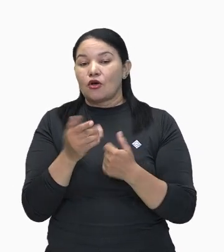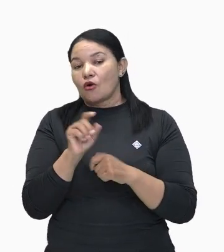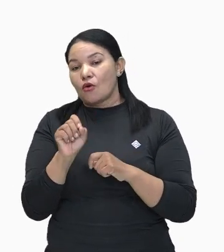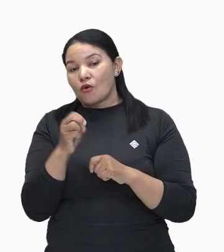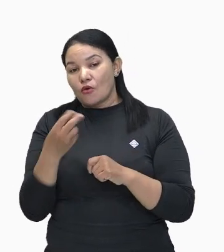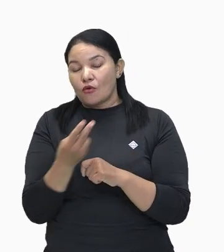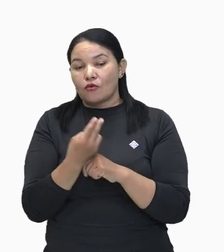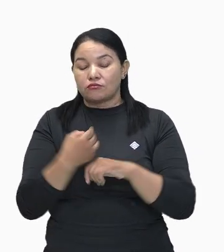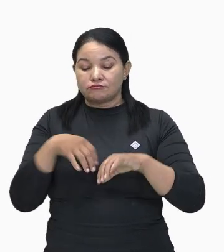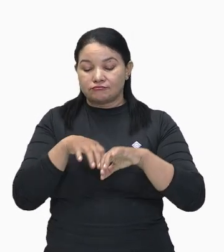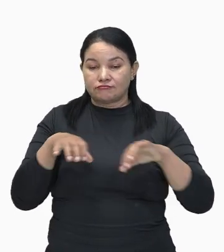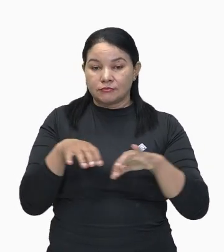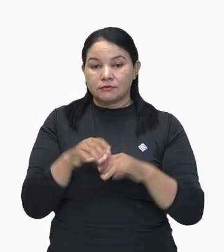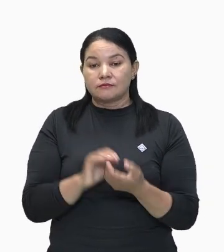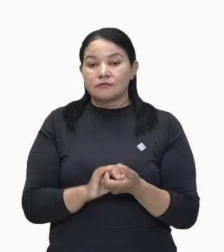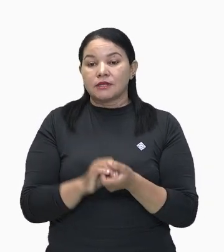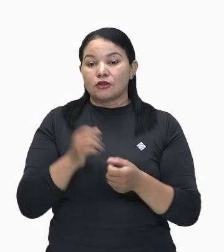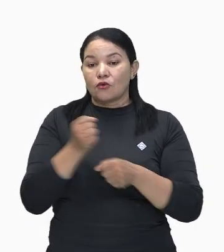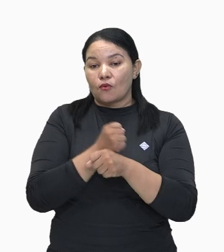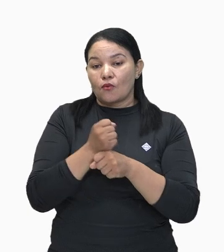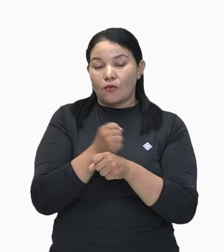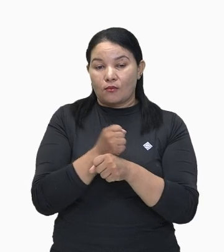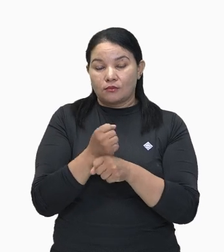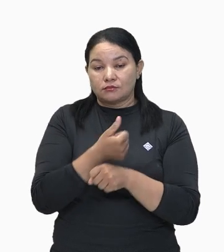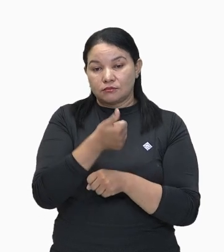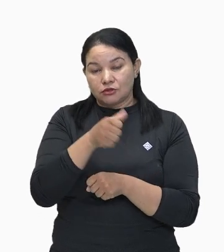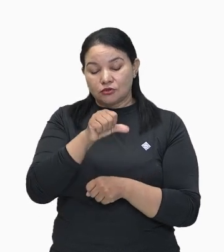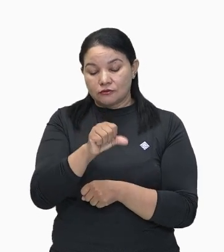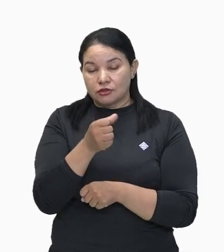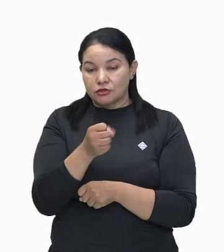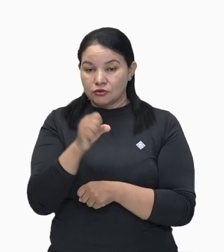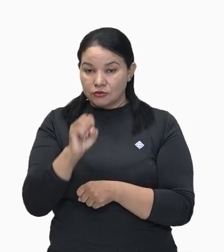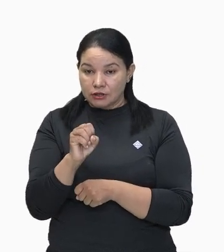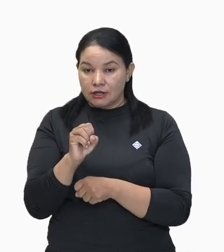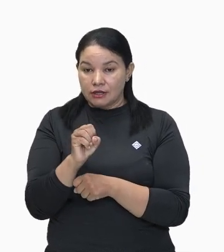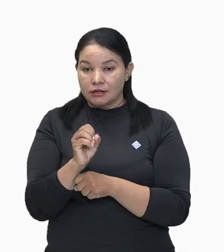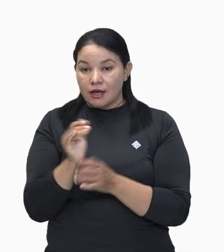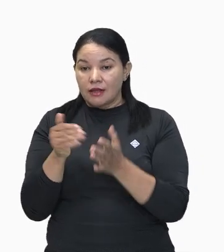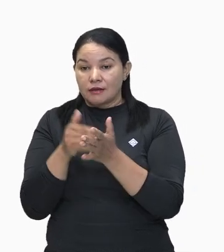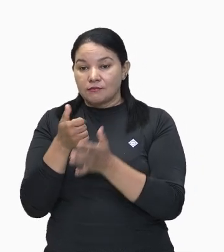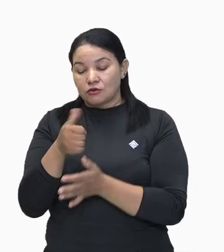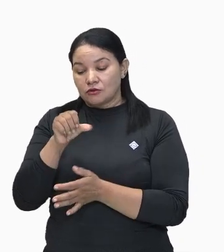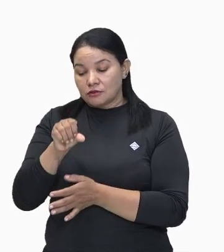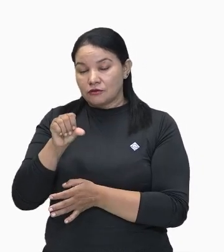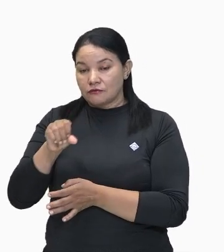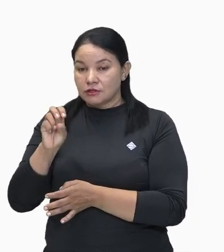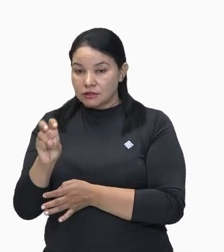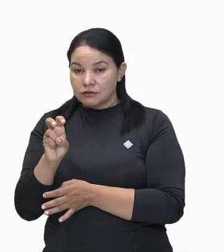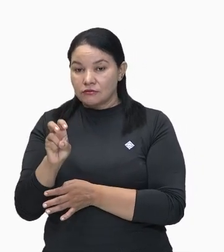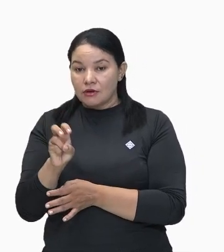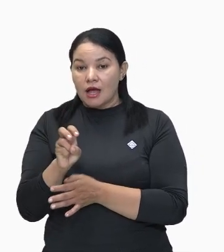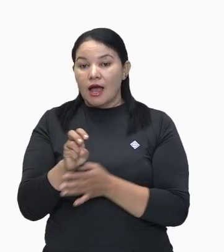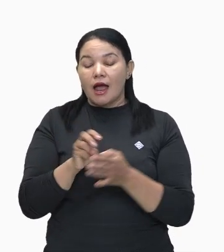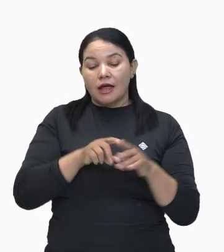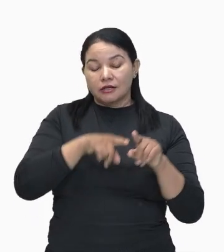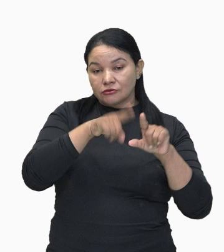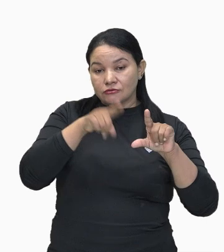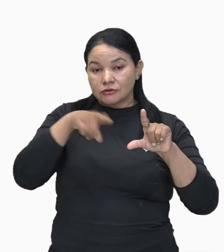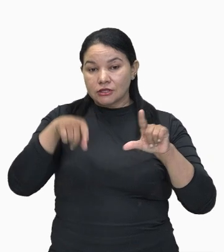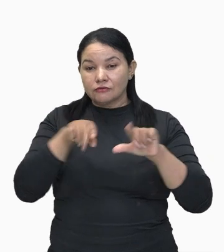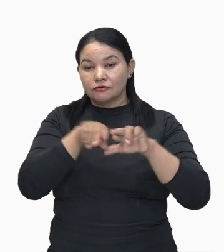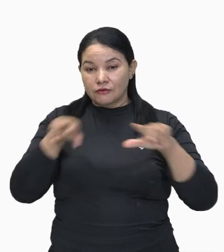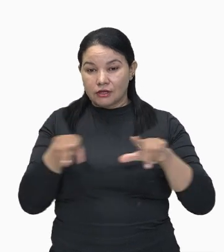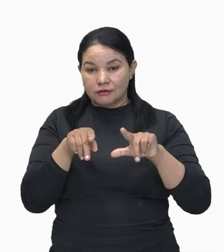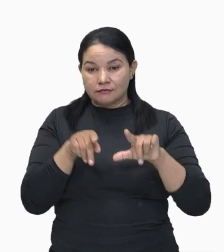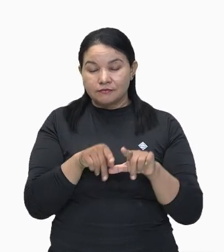em 1980 e 1995, vocês estão observando aí ao lado, há um gráfico justamente dos resultados. Em